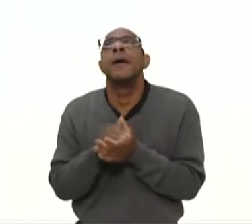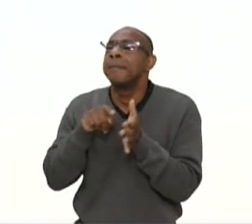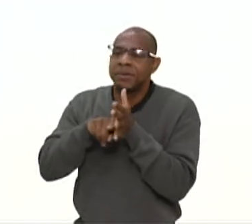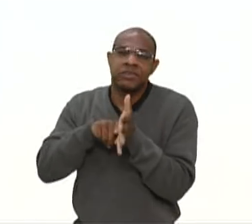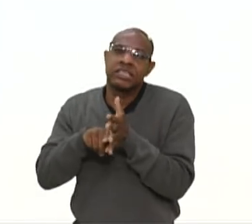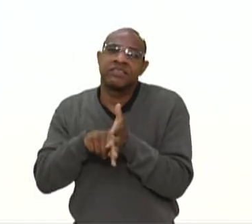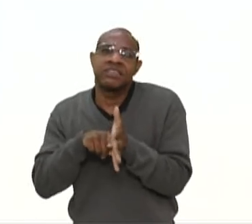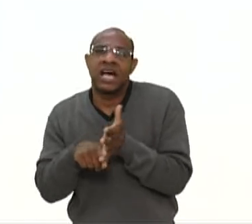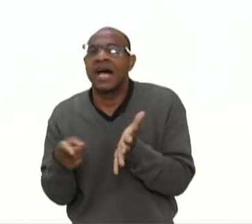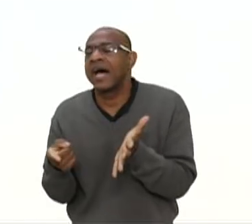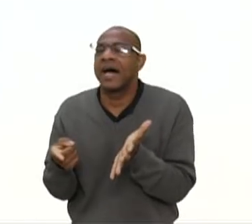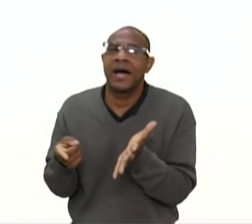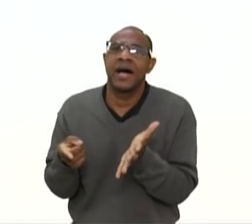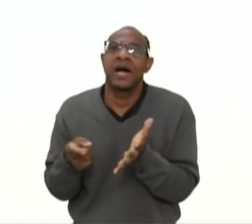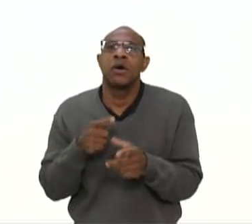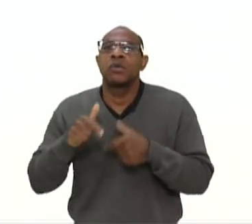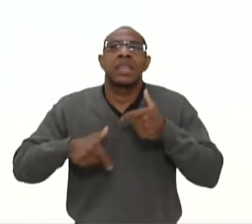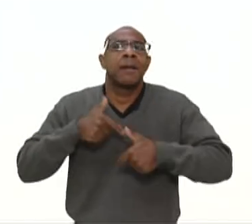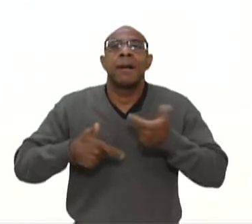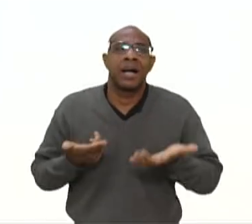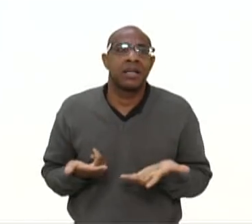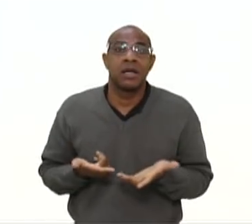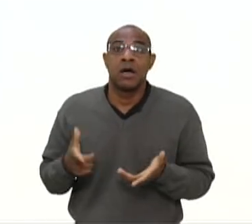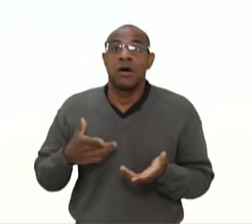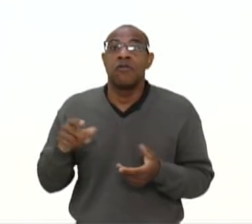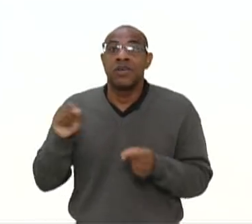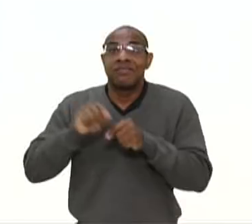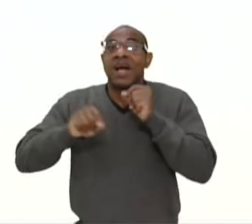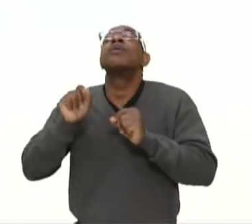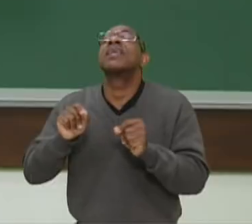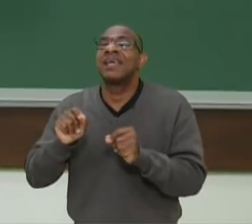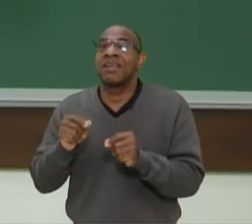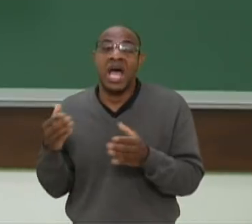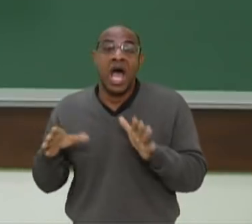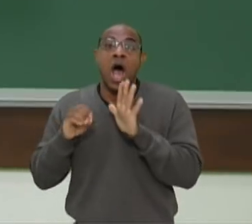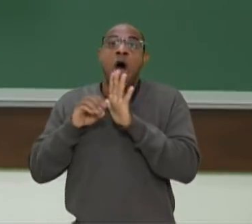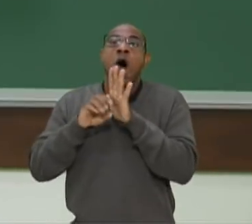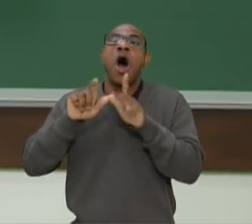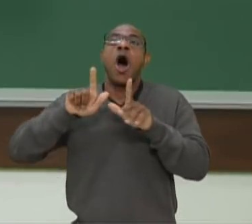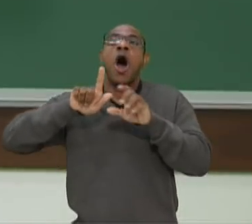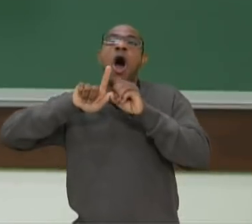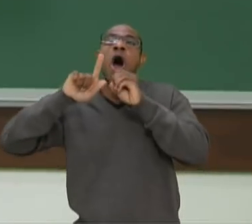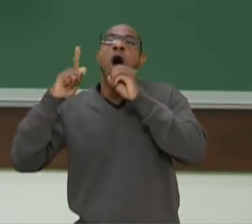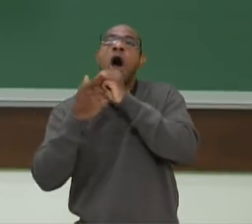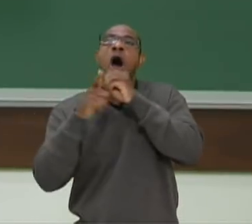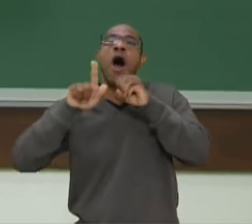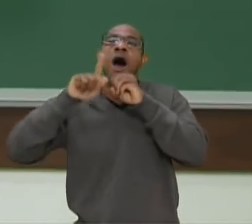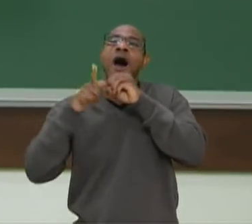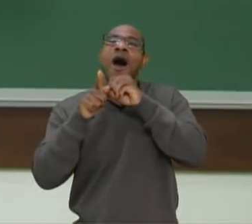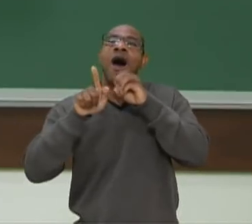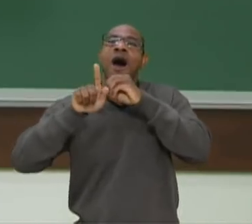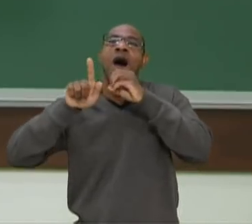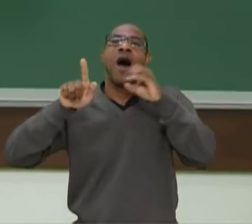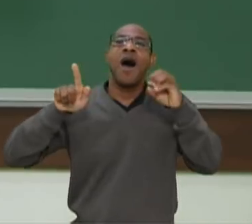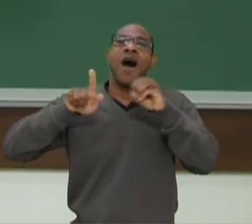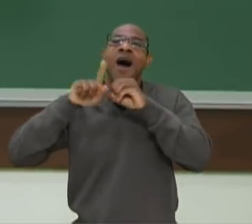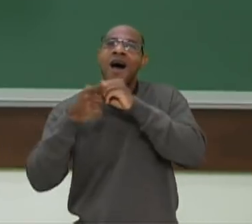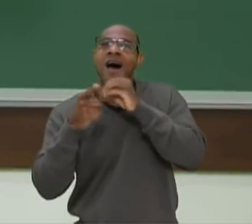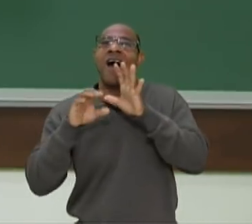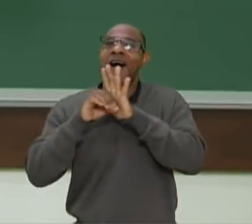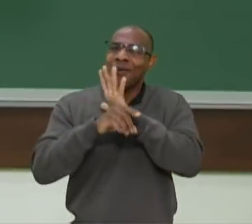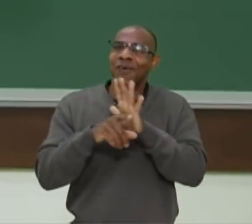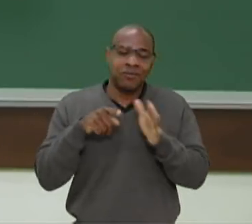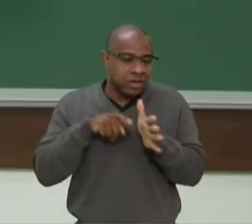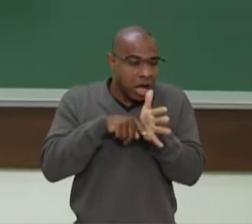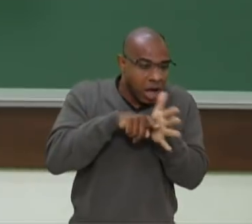um trabalho. O que você faz? Você corre para o Google e você vai à pesquisa, coloca o tema, parece que o trabalho